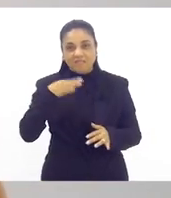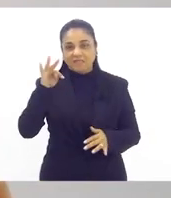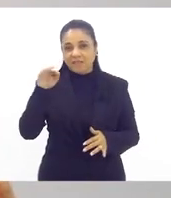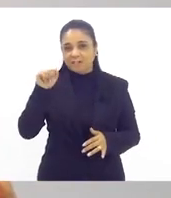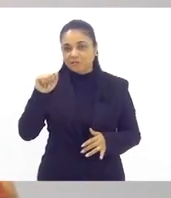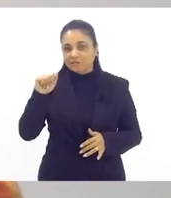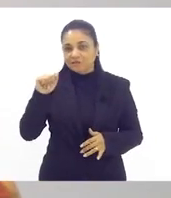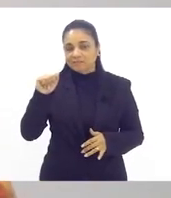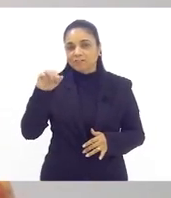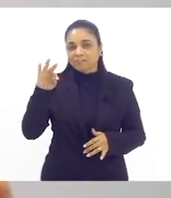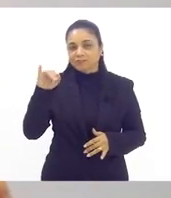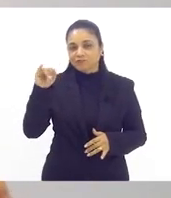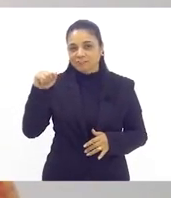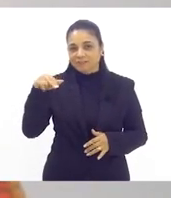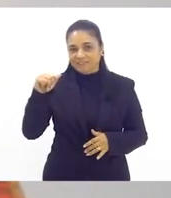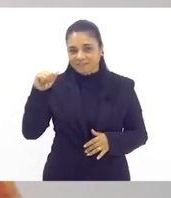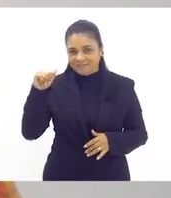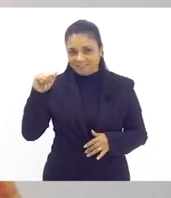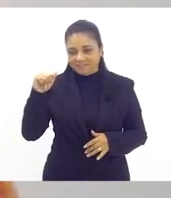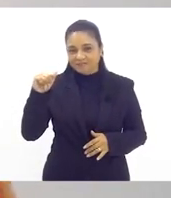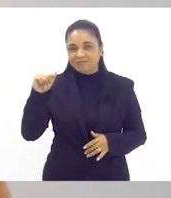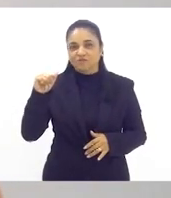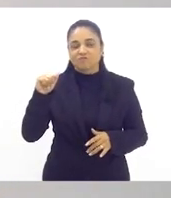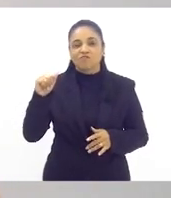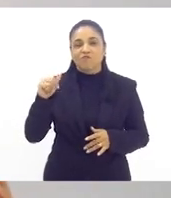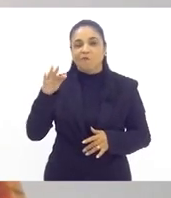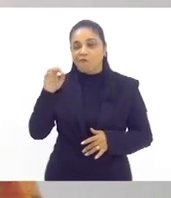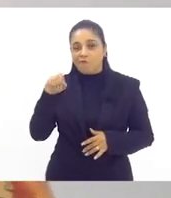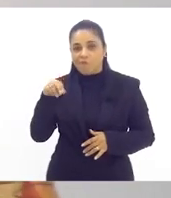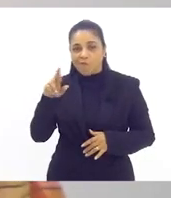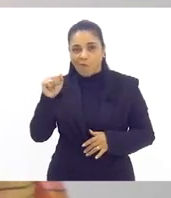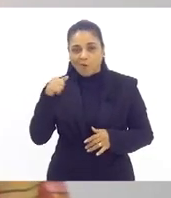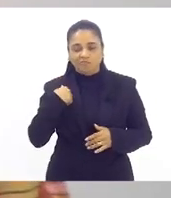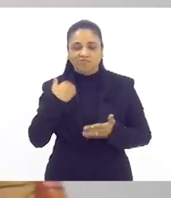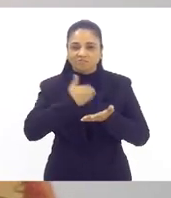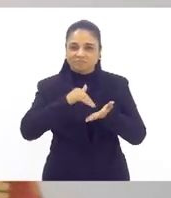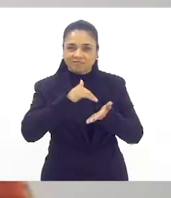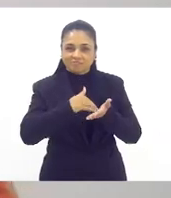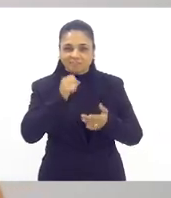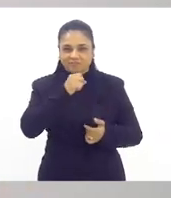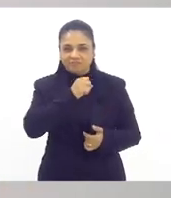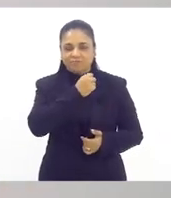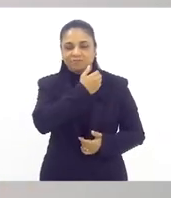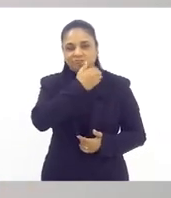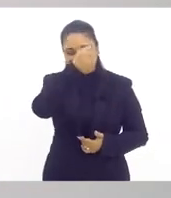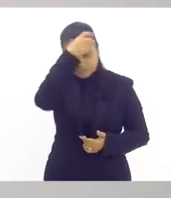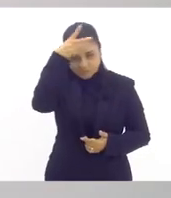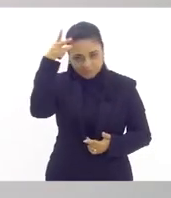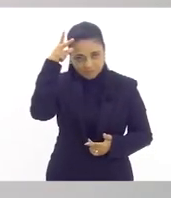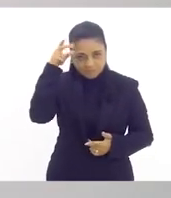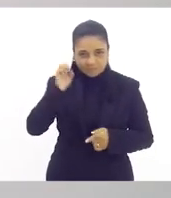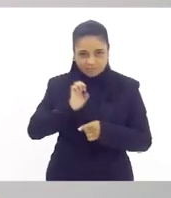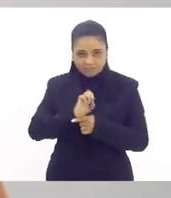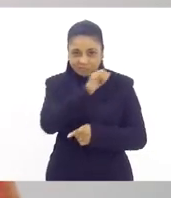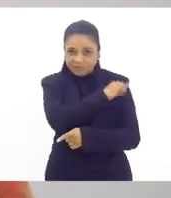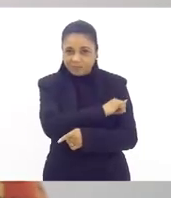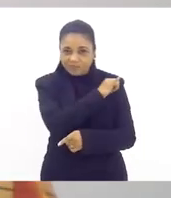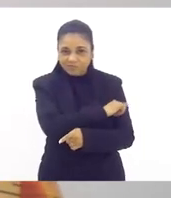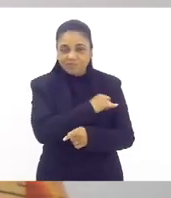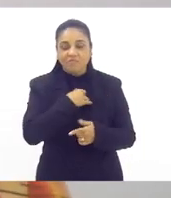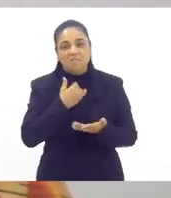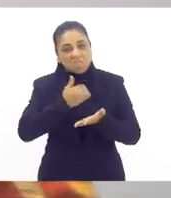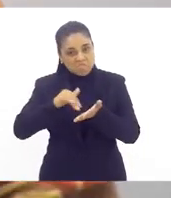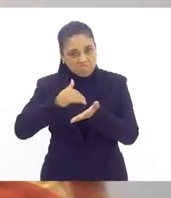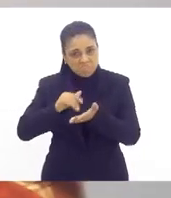presidente do fórum dos secretários municipais do Estado do Rio de Janeiro e tem outros